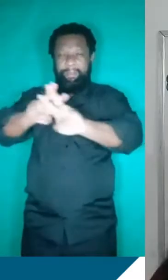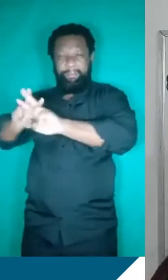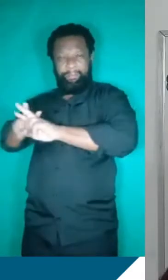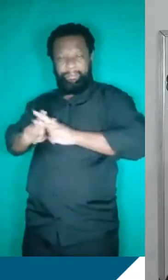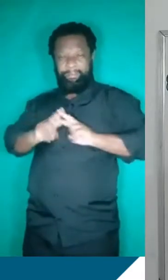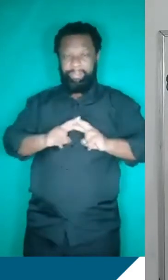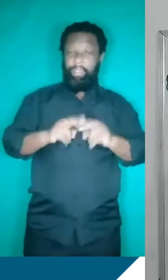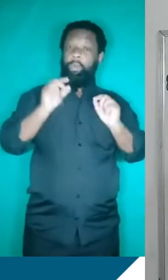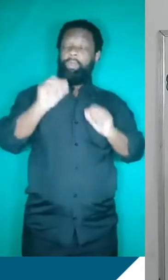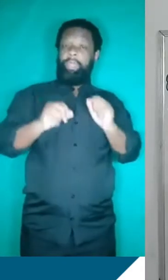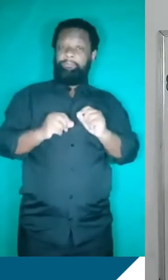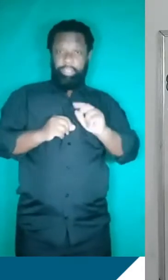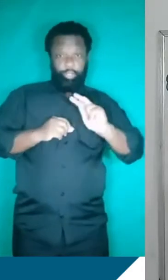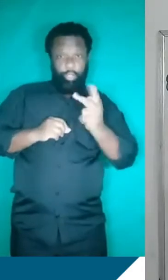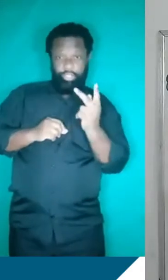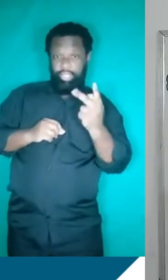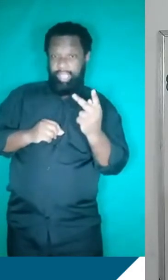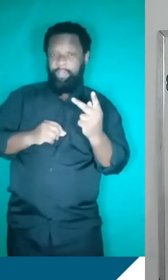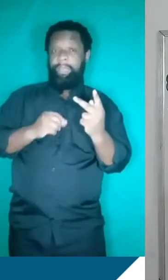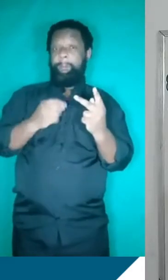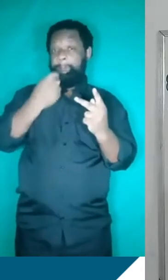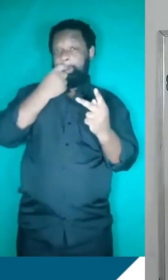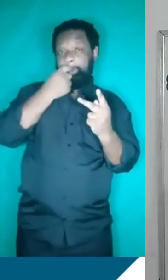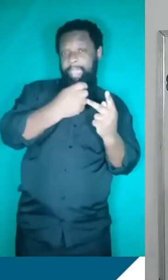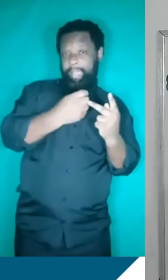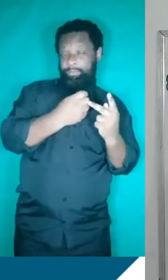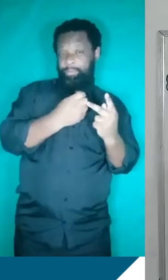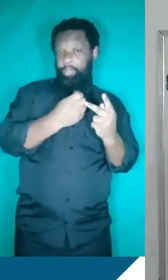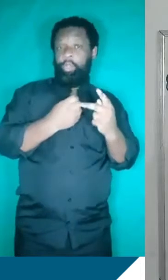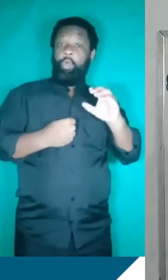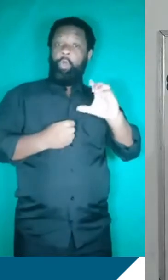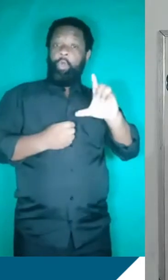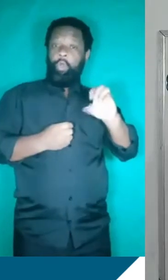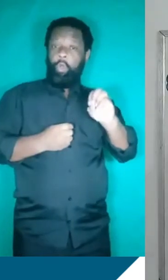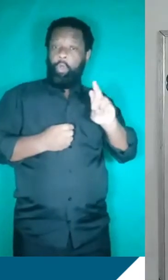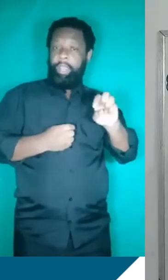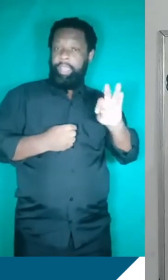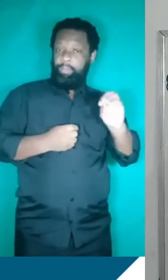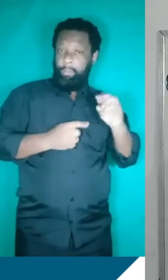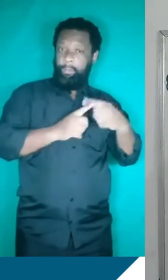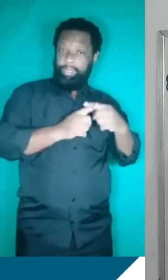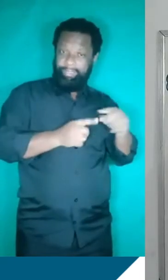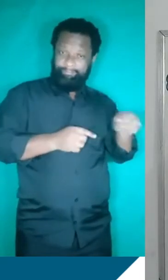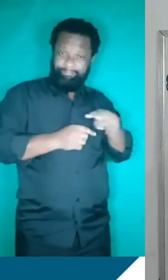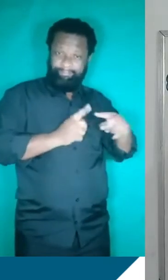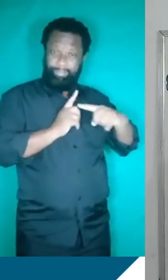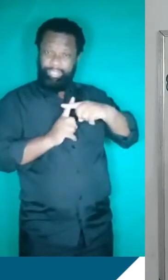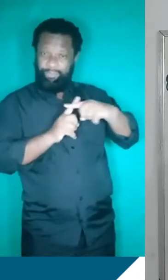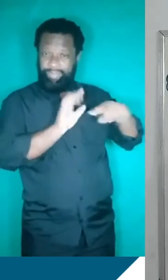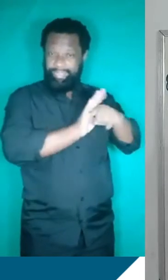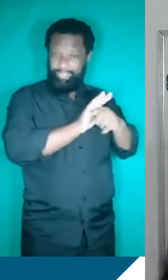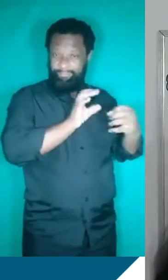olha o que acontece. Os hidrogênios eles ficam próximos do cloreto, que é negativo, faz sentido, ó, cargas de sinais opostos se